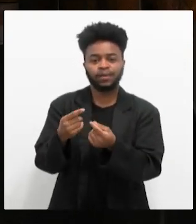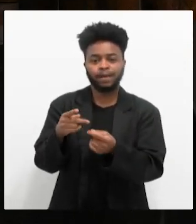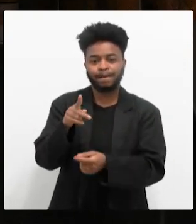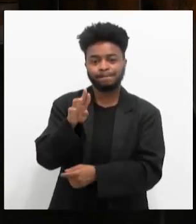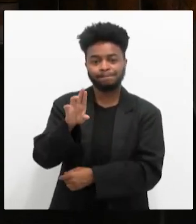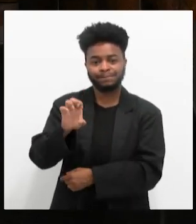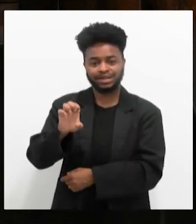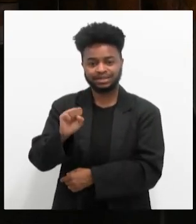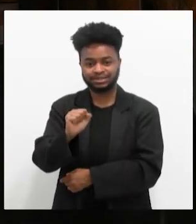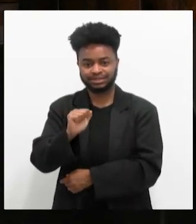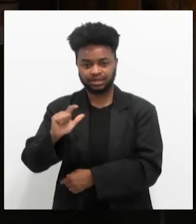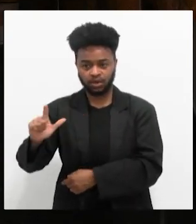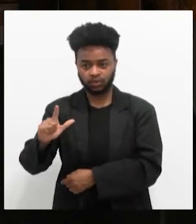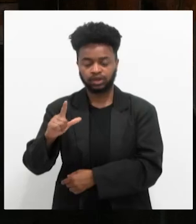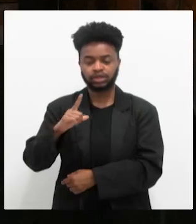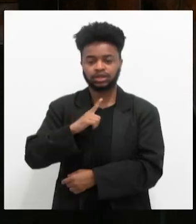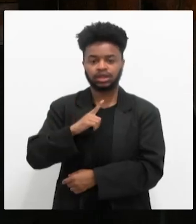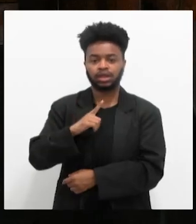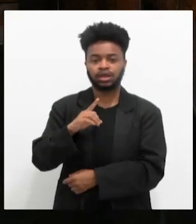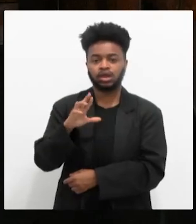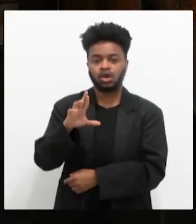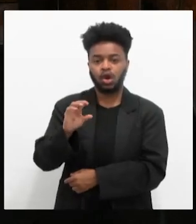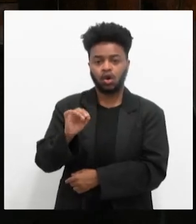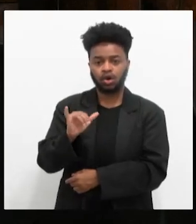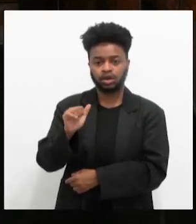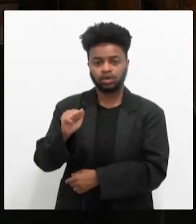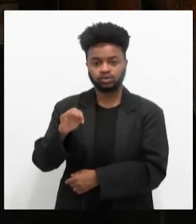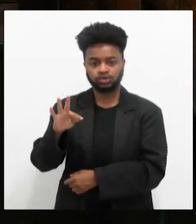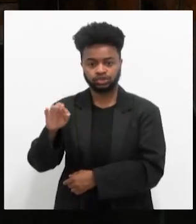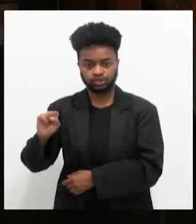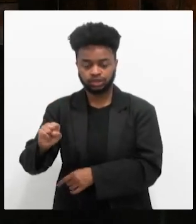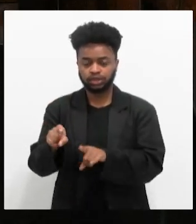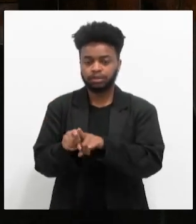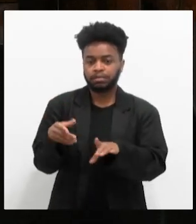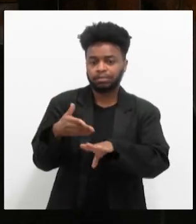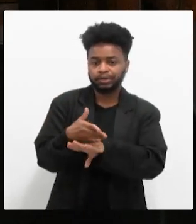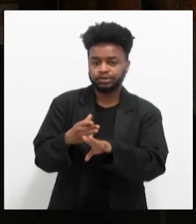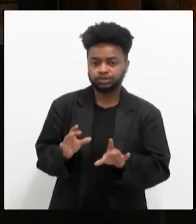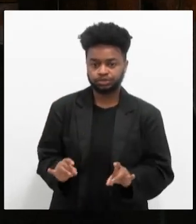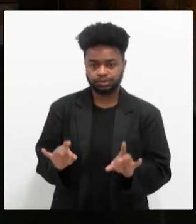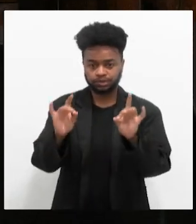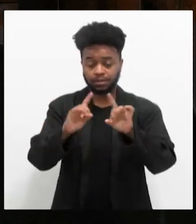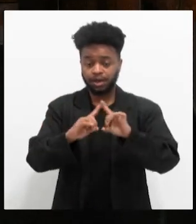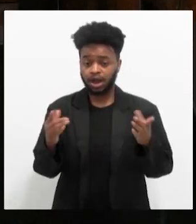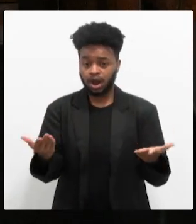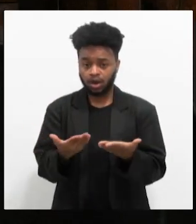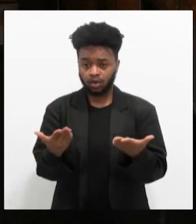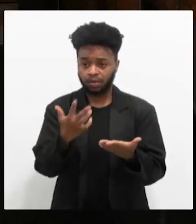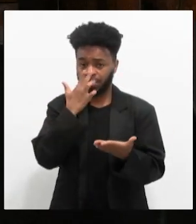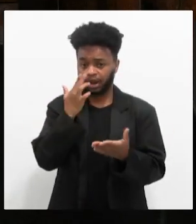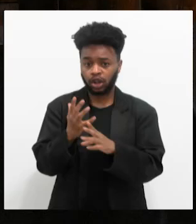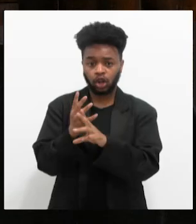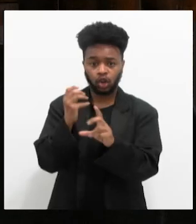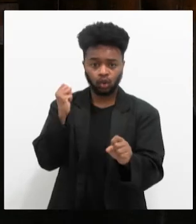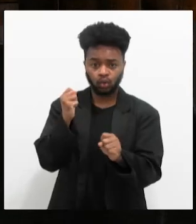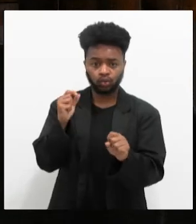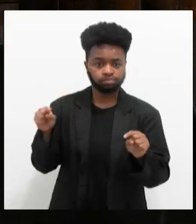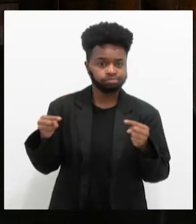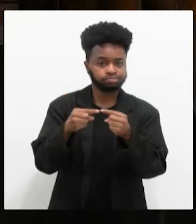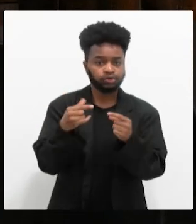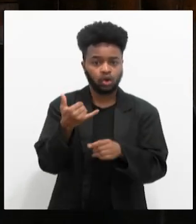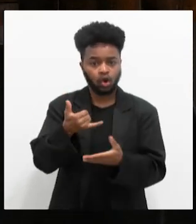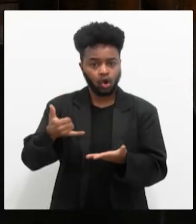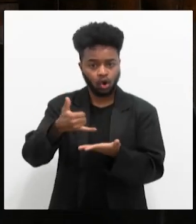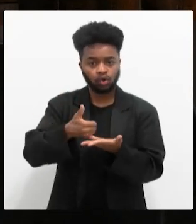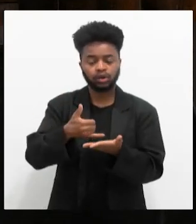e participações especiais. Agora, a participação especial virou lucro-óleo e